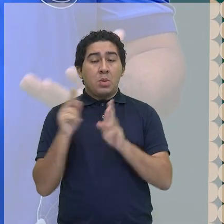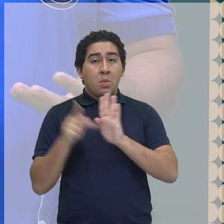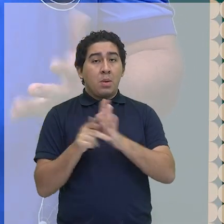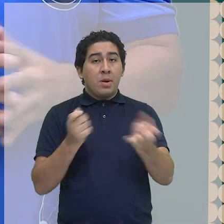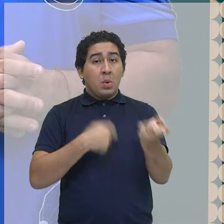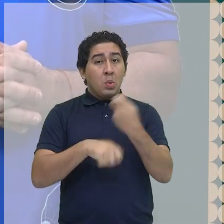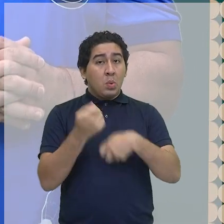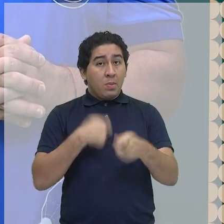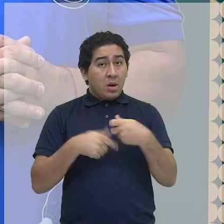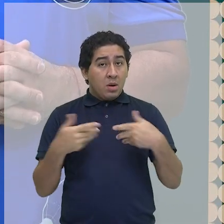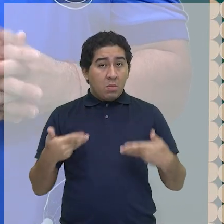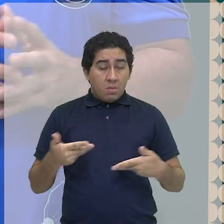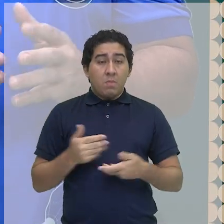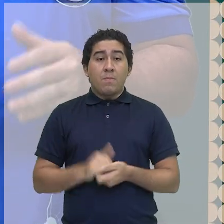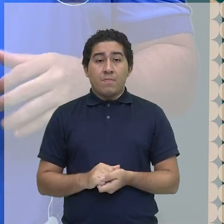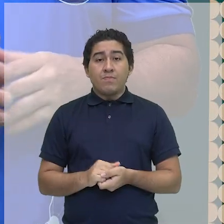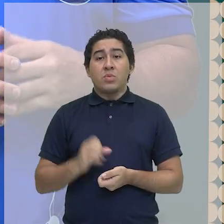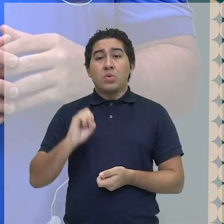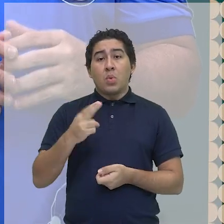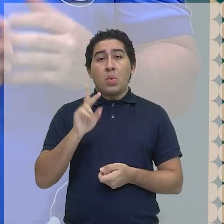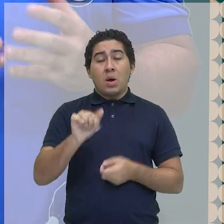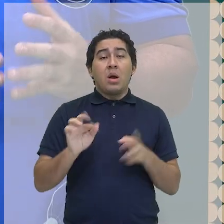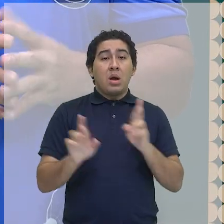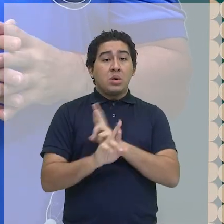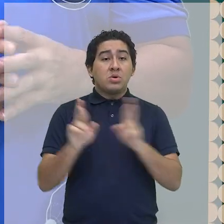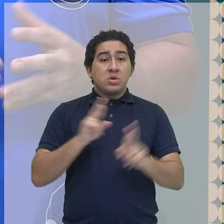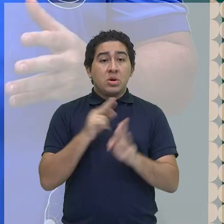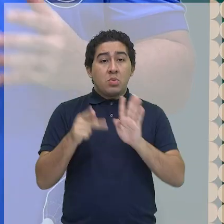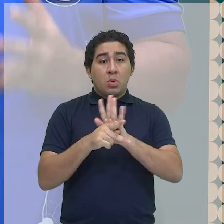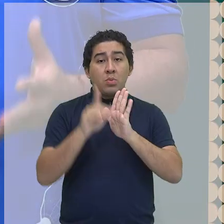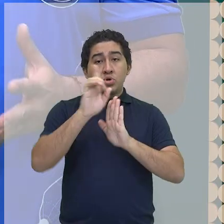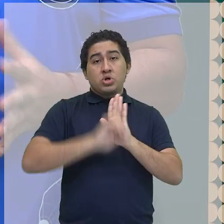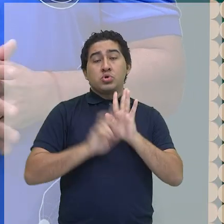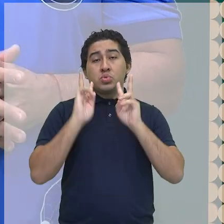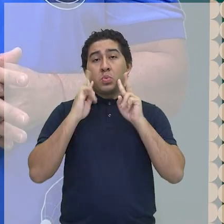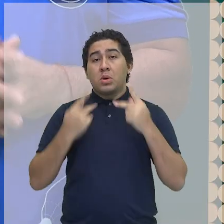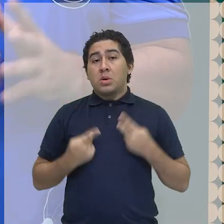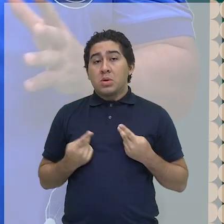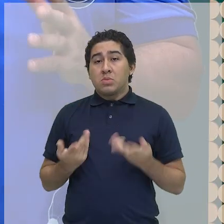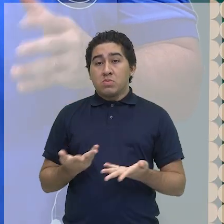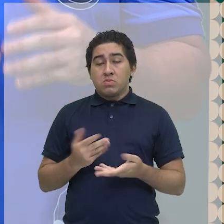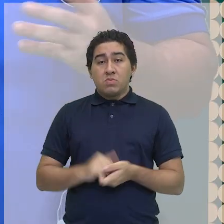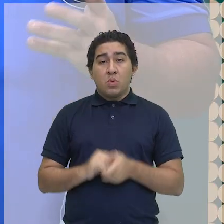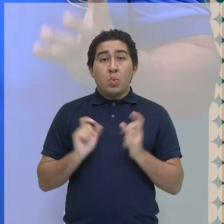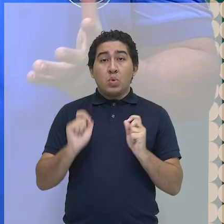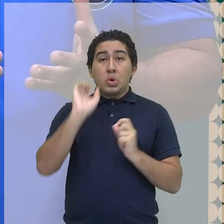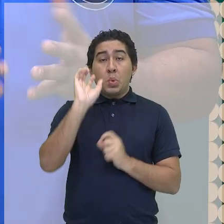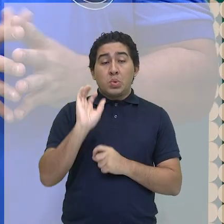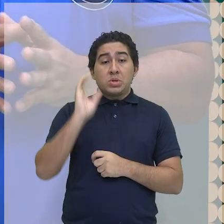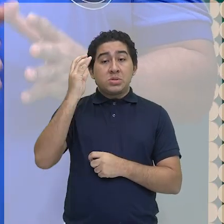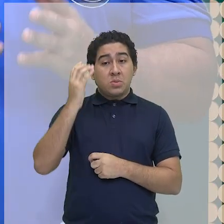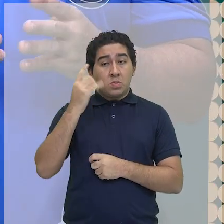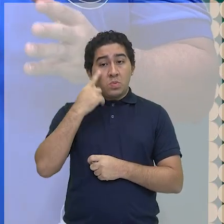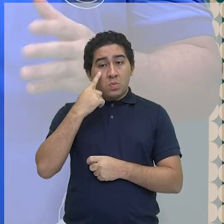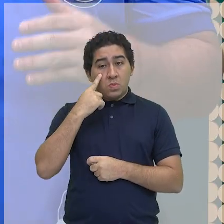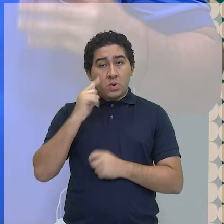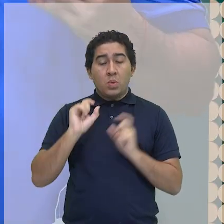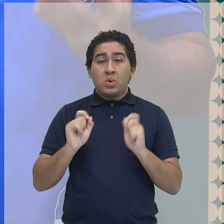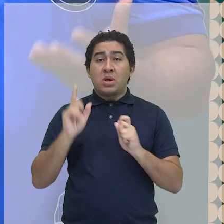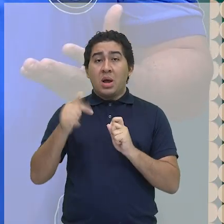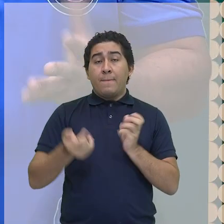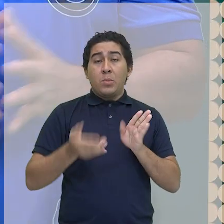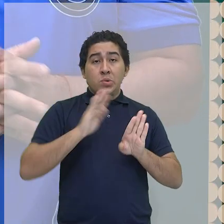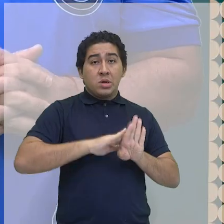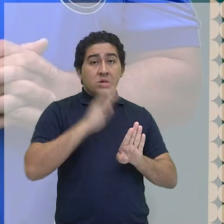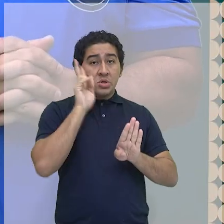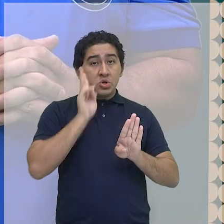economia? É algo relacionado aos direitos humanos? o que aconteceu, né? O que está por trás